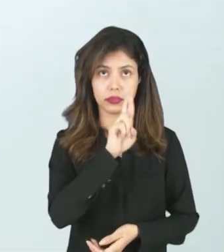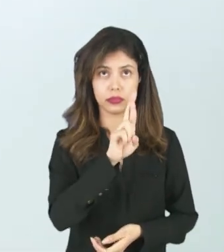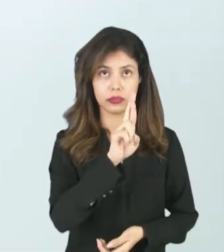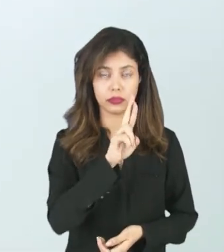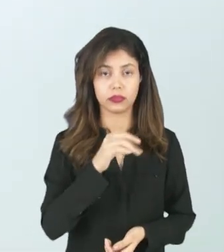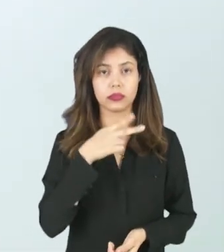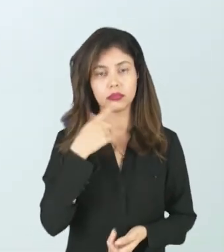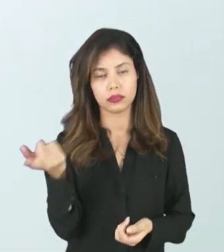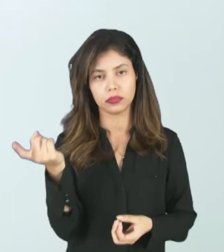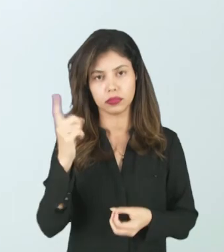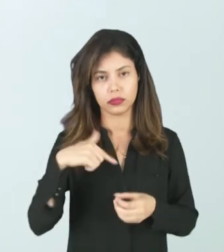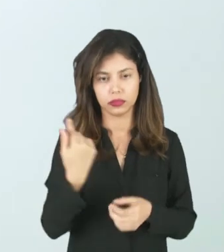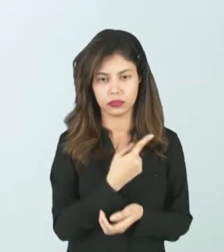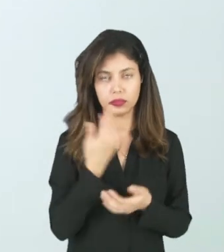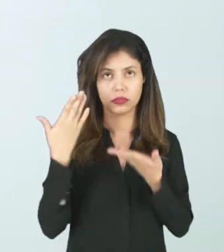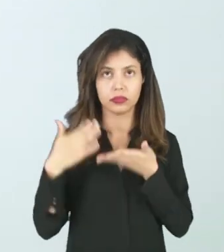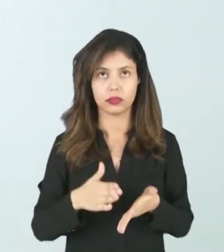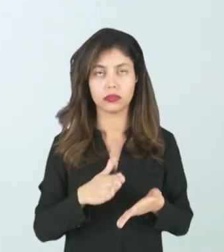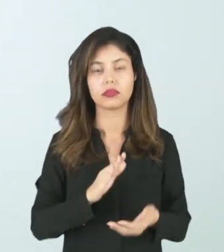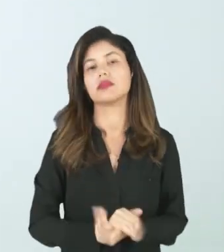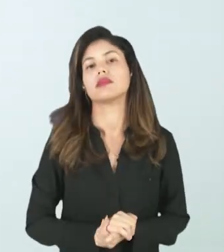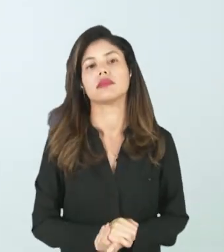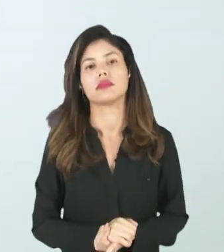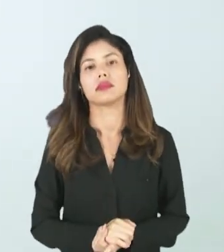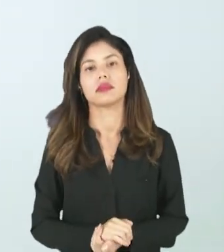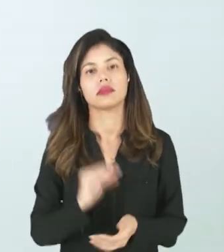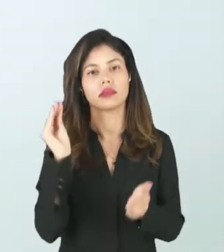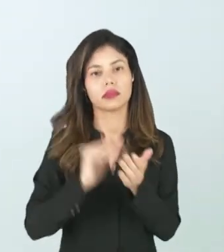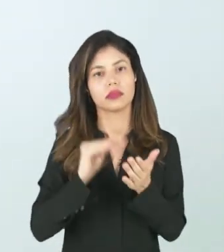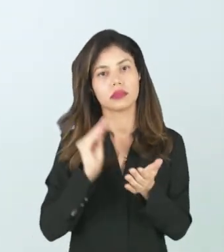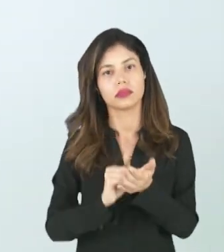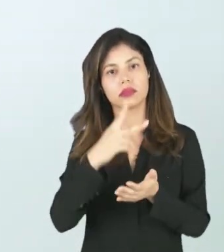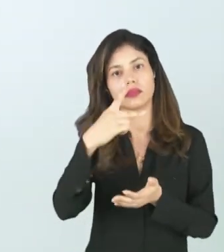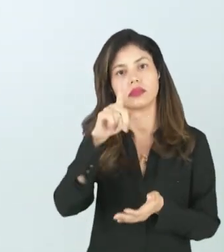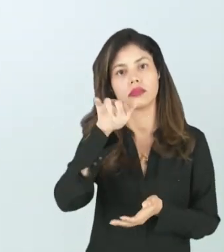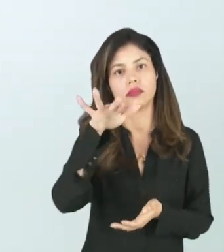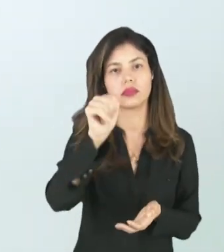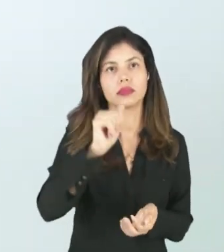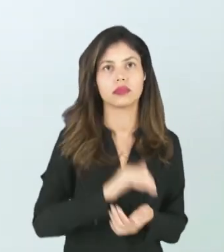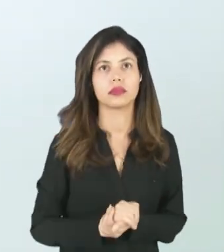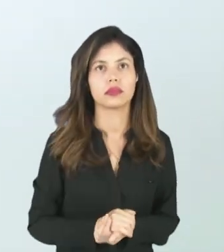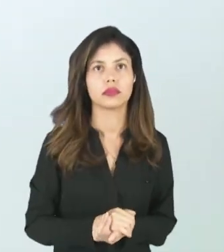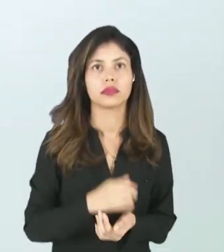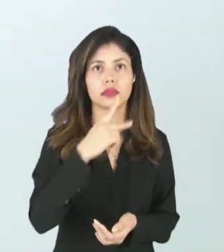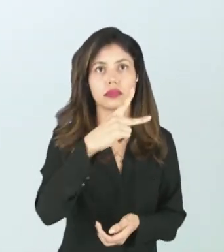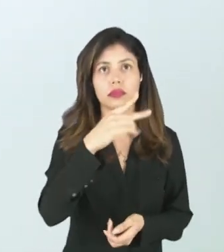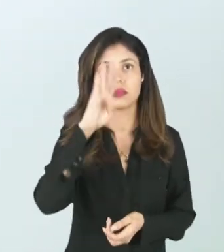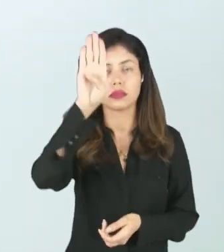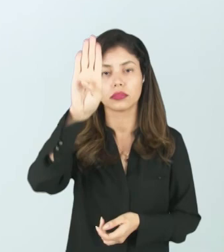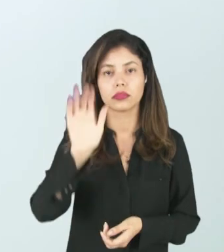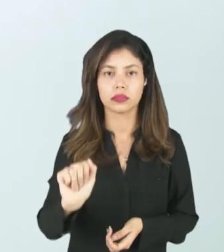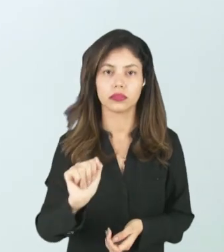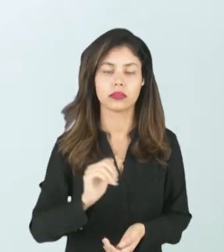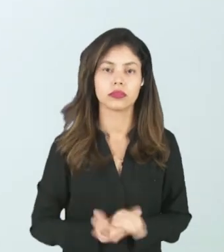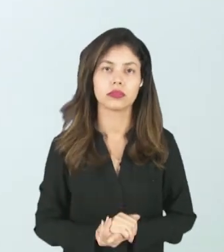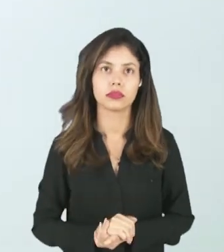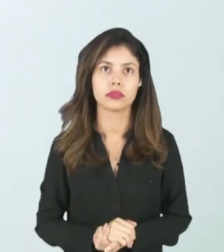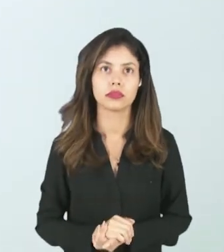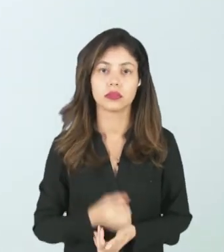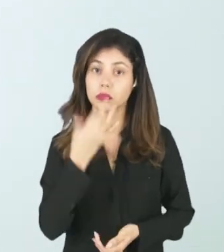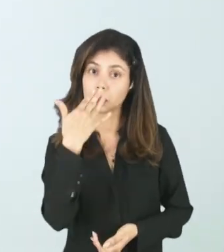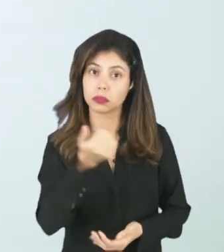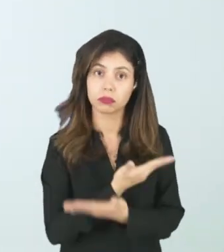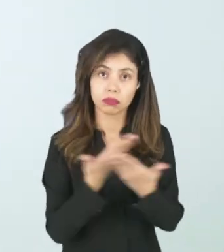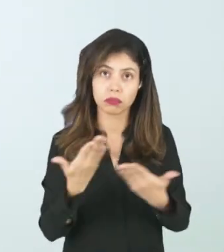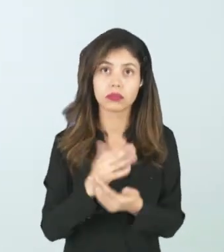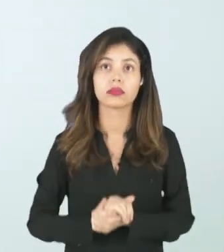resto e o teorema de D'Alembert. Vou pedir a vocês que revejam essa aula mais uma vez, se houver dúvida. Corra lá